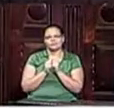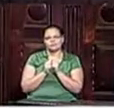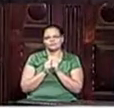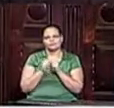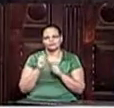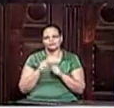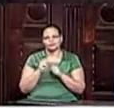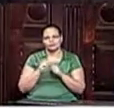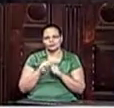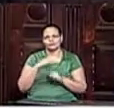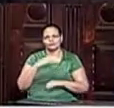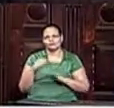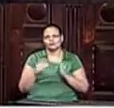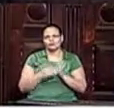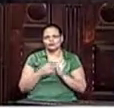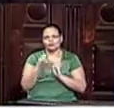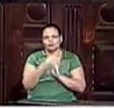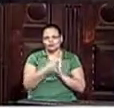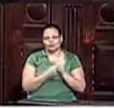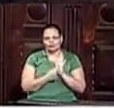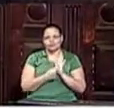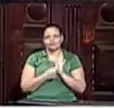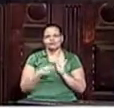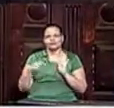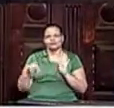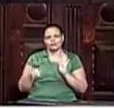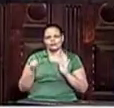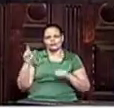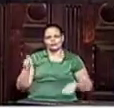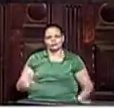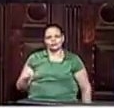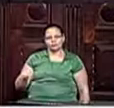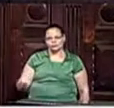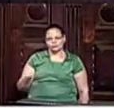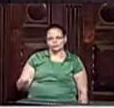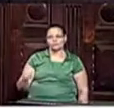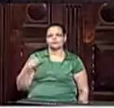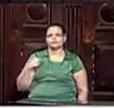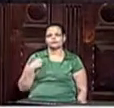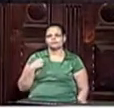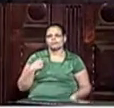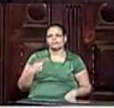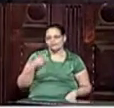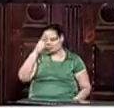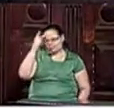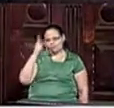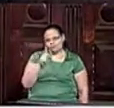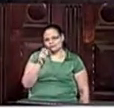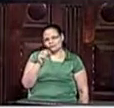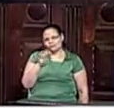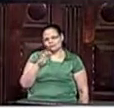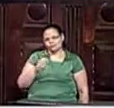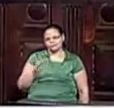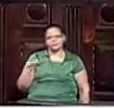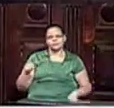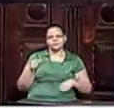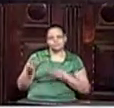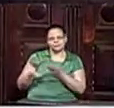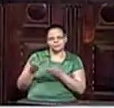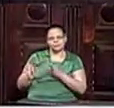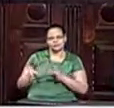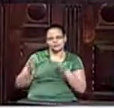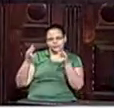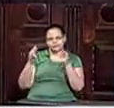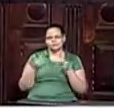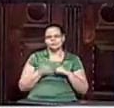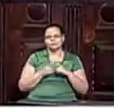realizarmos todos esses preenchimentos para que esses pacientes sejam tratados. Não poderia, senhor presidente,